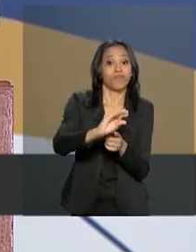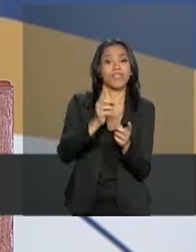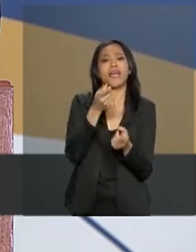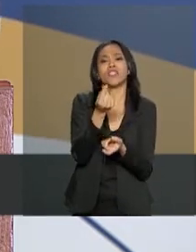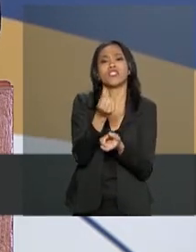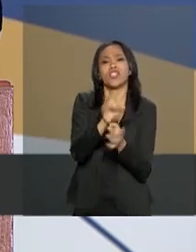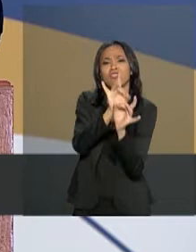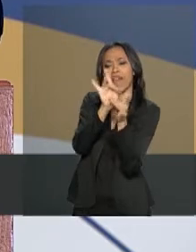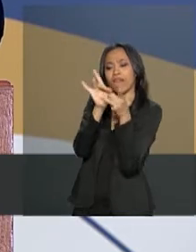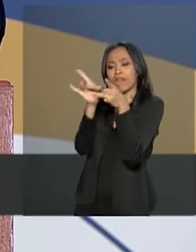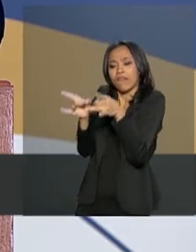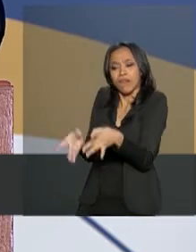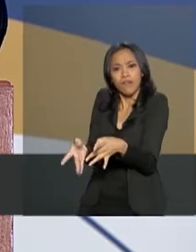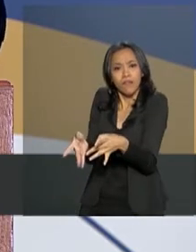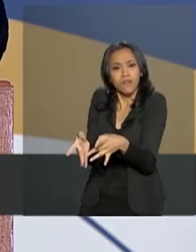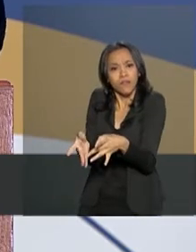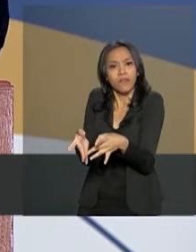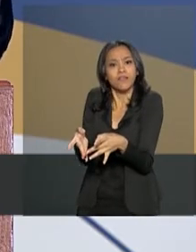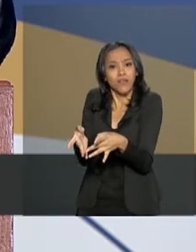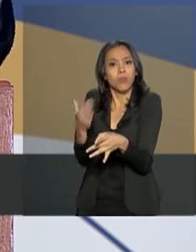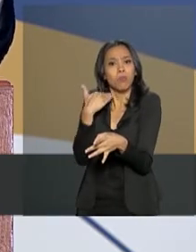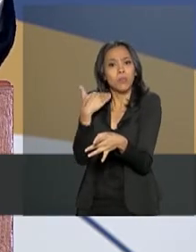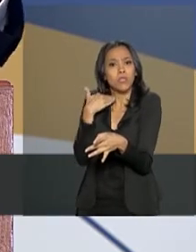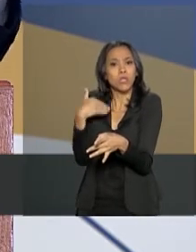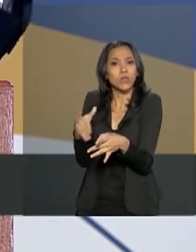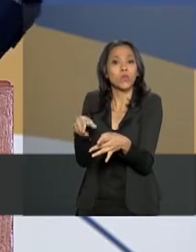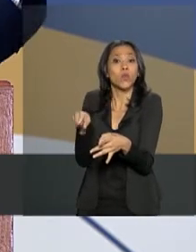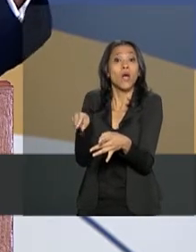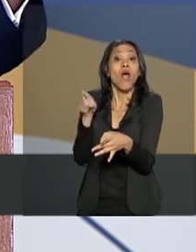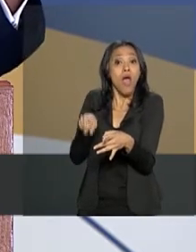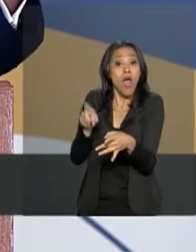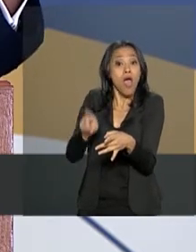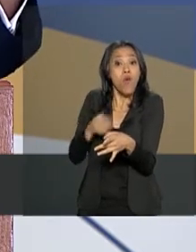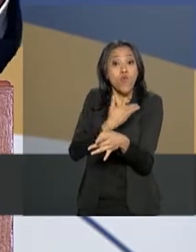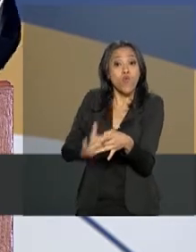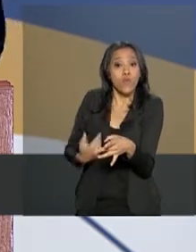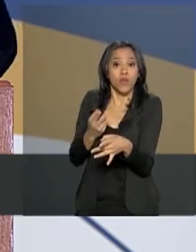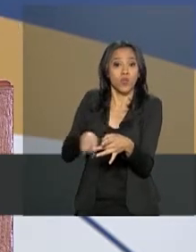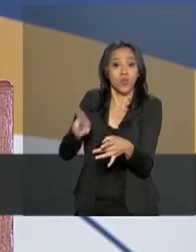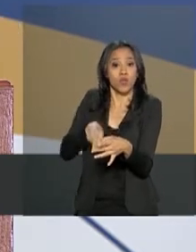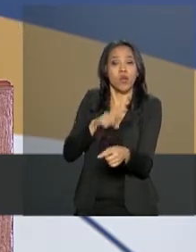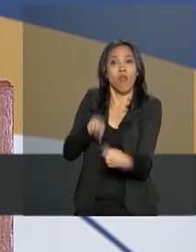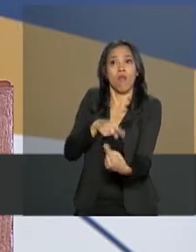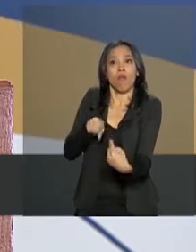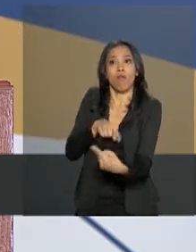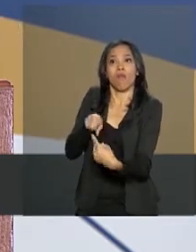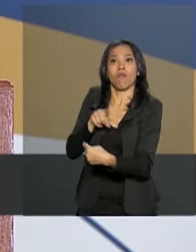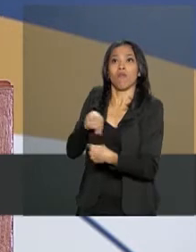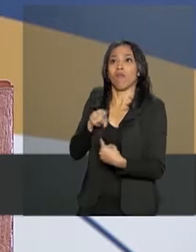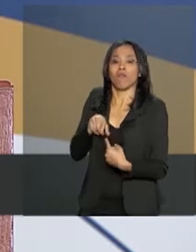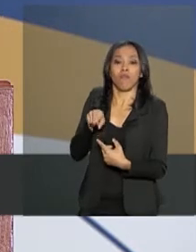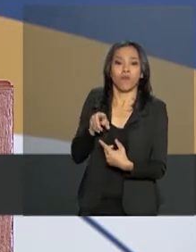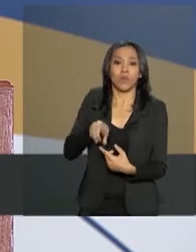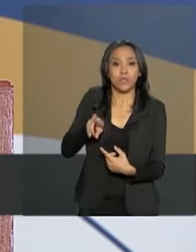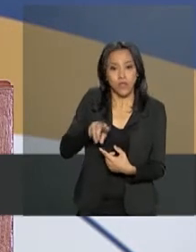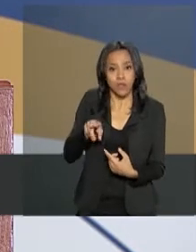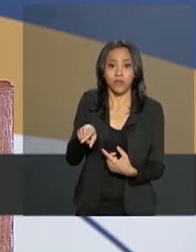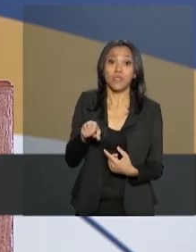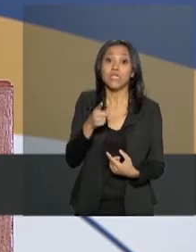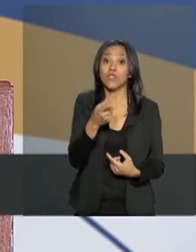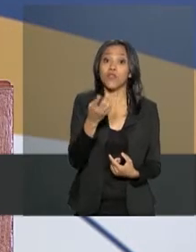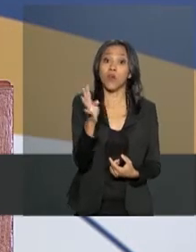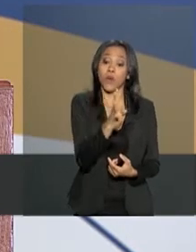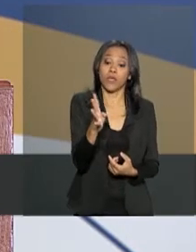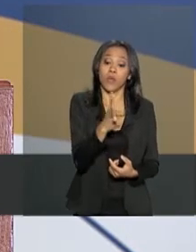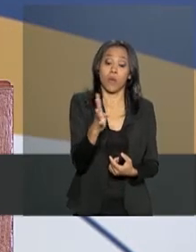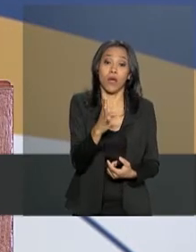inativa significa contas que estão apenas sendo utilizados em benefício do estado em benefício do trabalhador e se introduziu 44